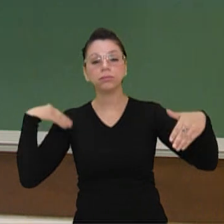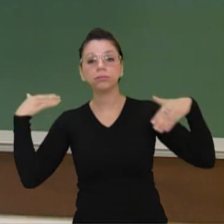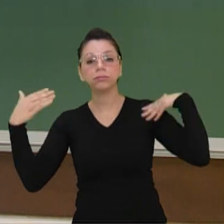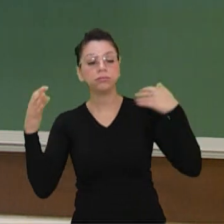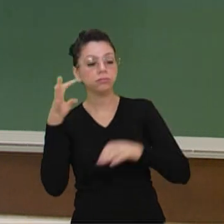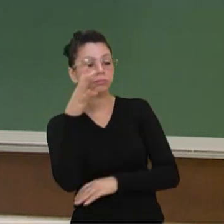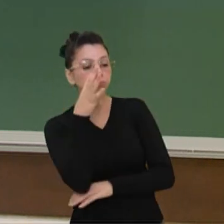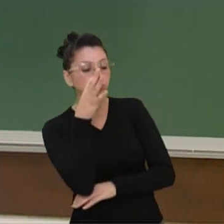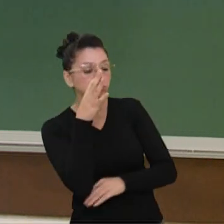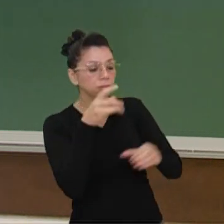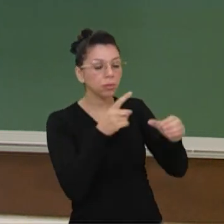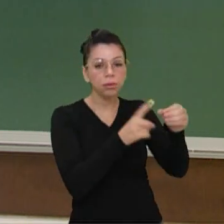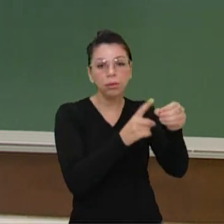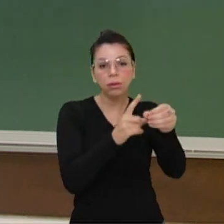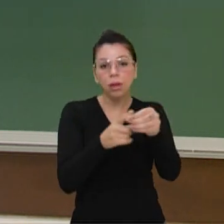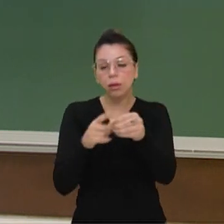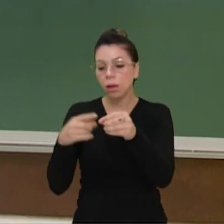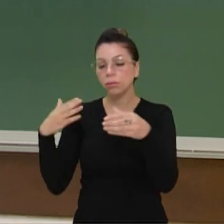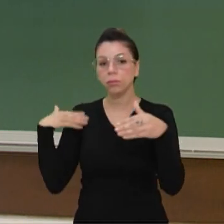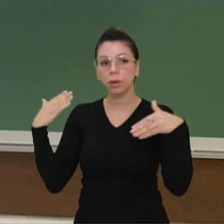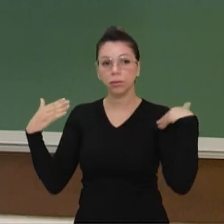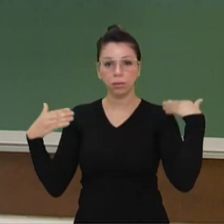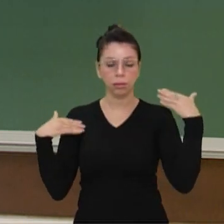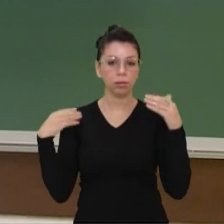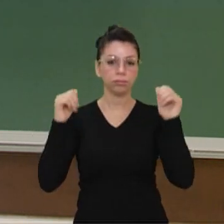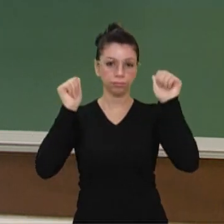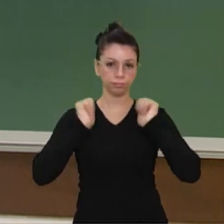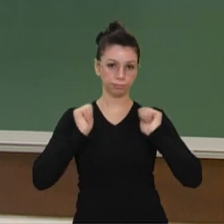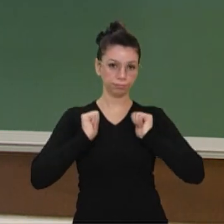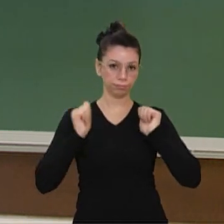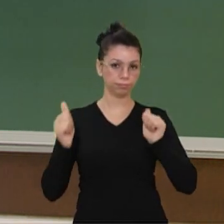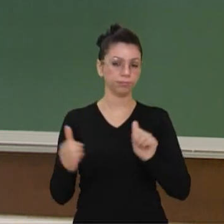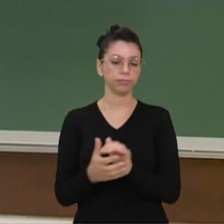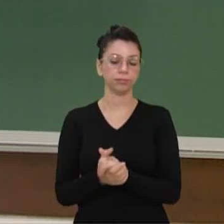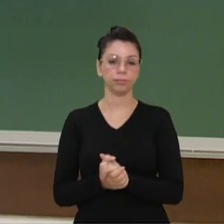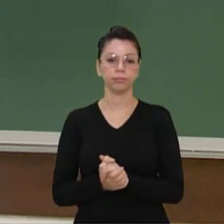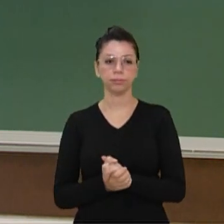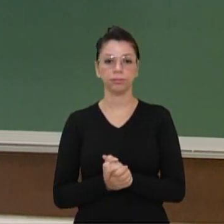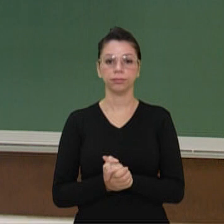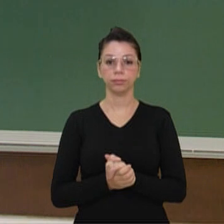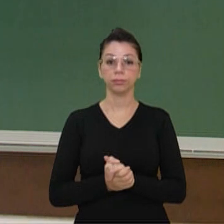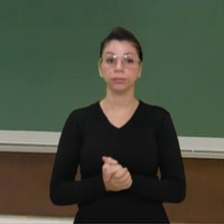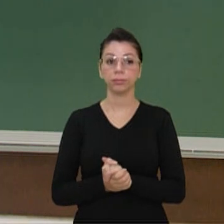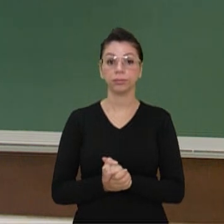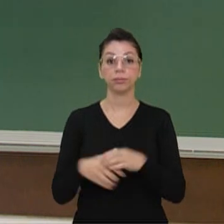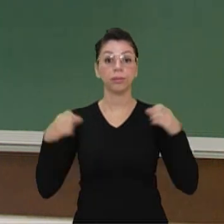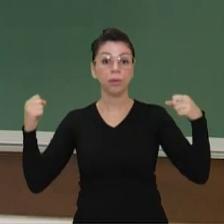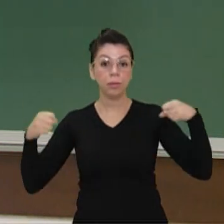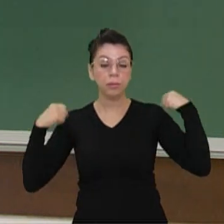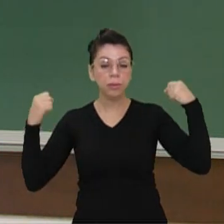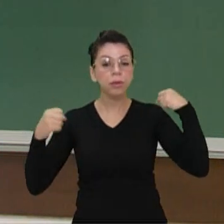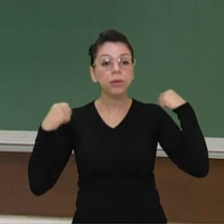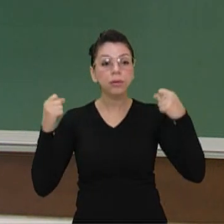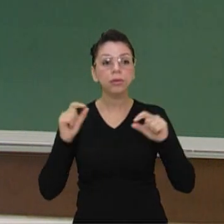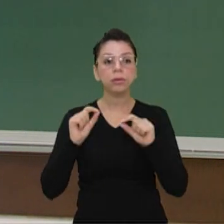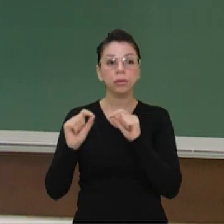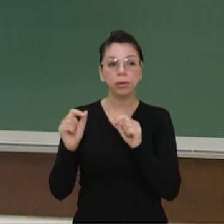cidades, levando todas as suas coisas aí na bicicleta. Agora vamos falar sobre o esporte orientação.